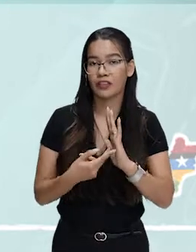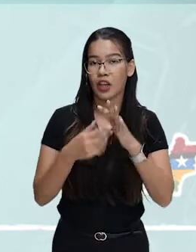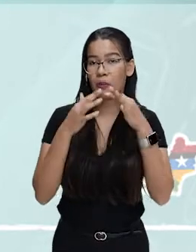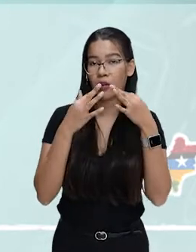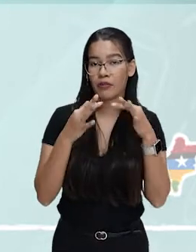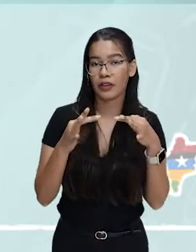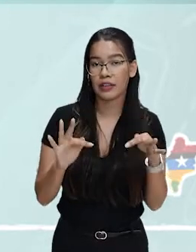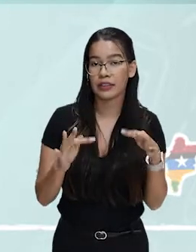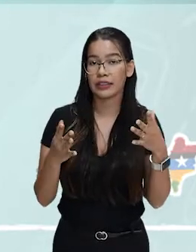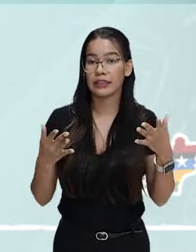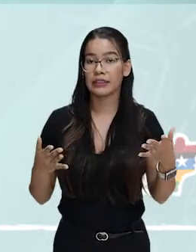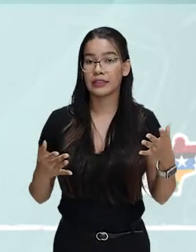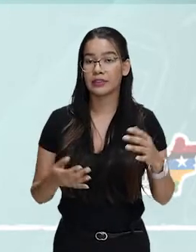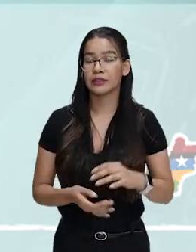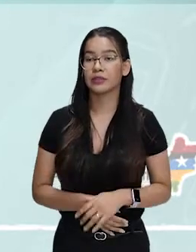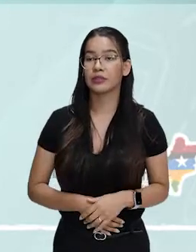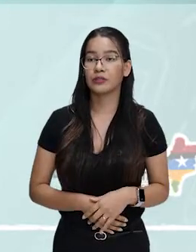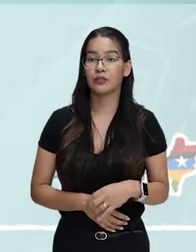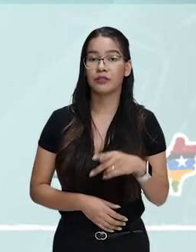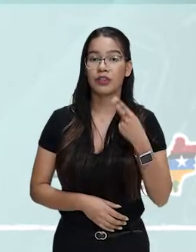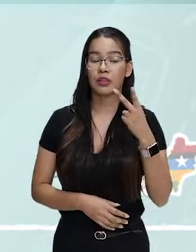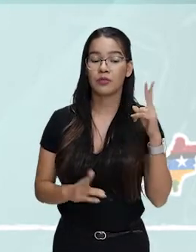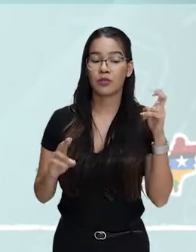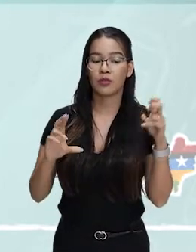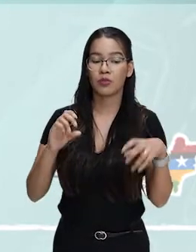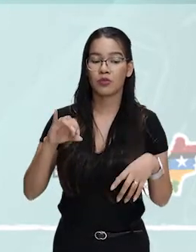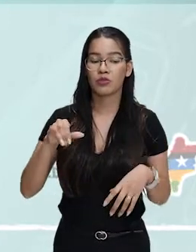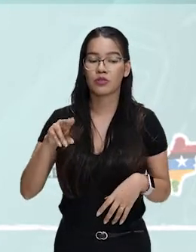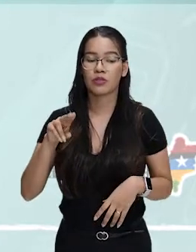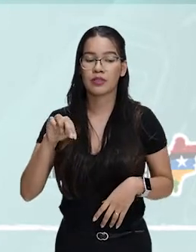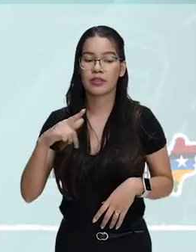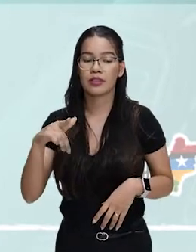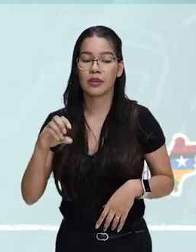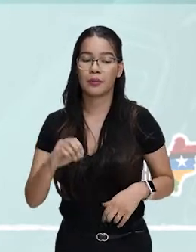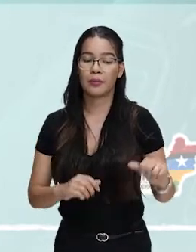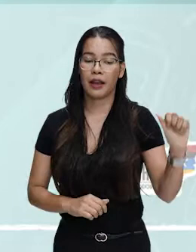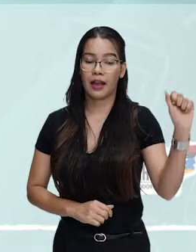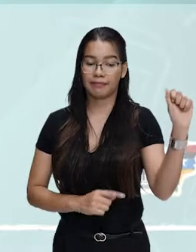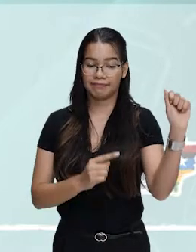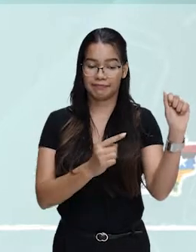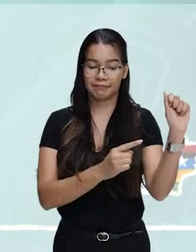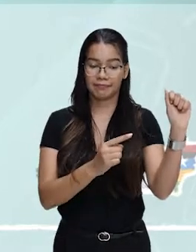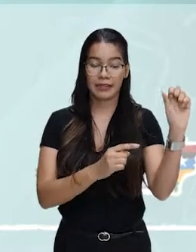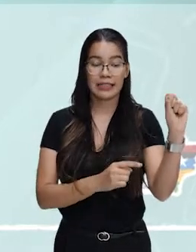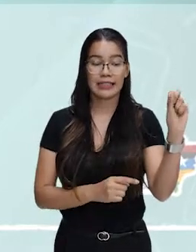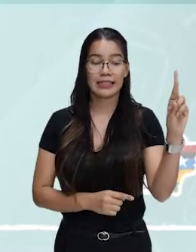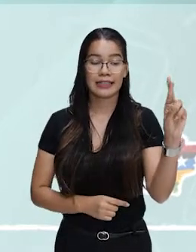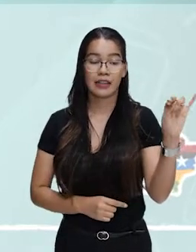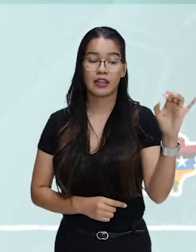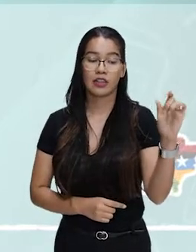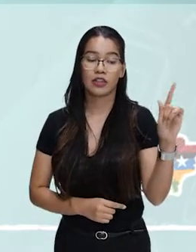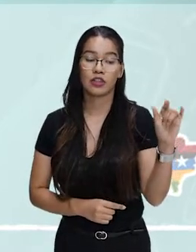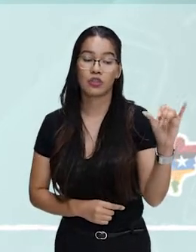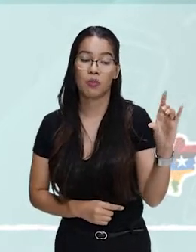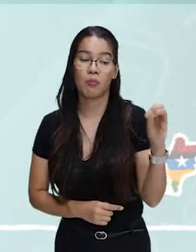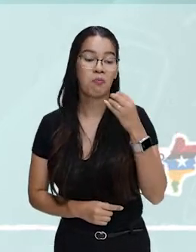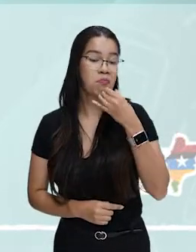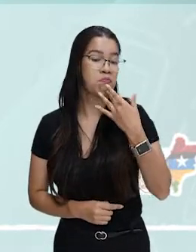Aliás, vamos falar de conjunção. Sérgio foi bom filho, logo será um bom